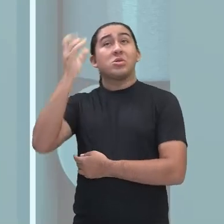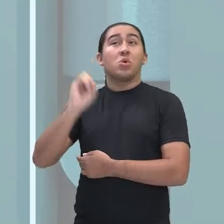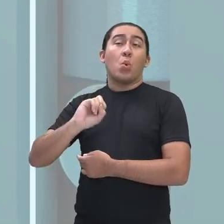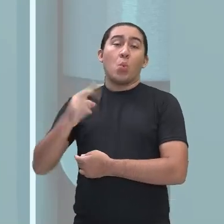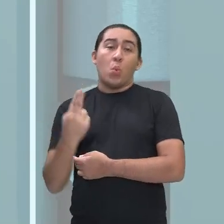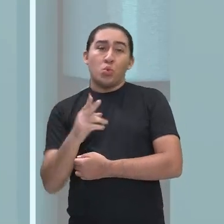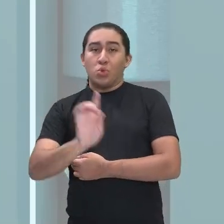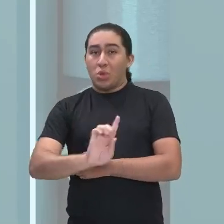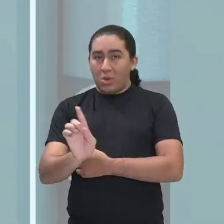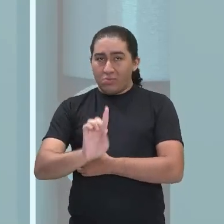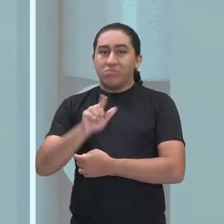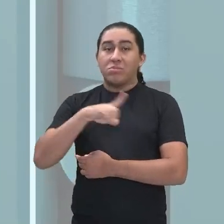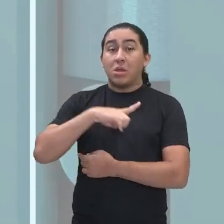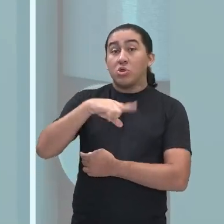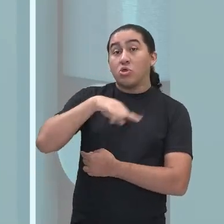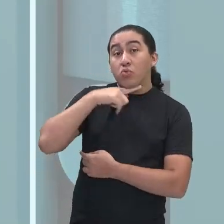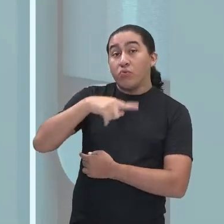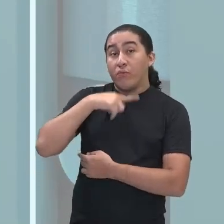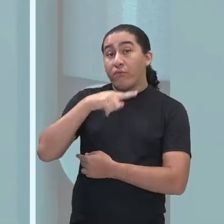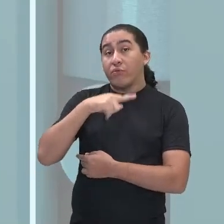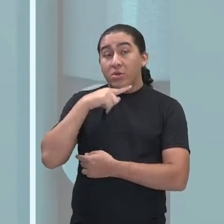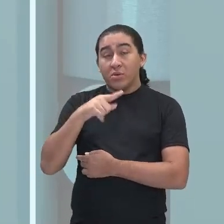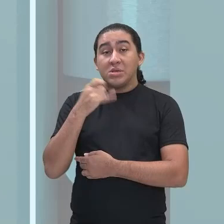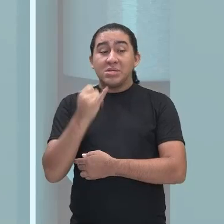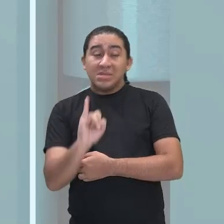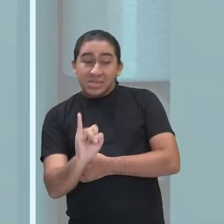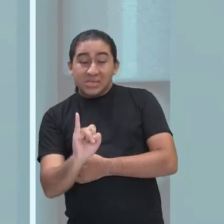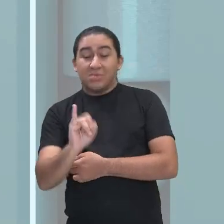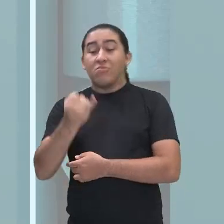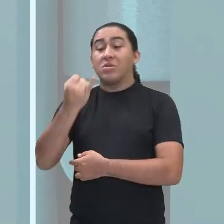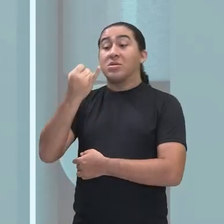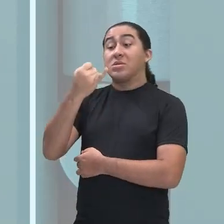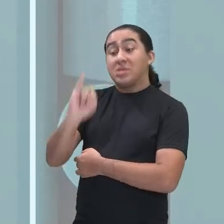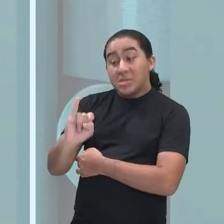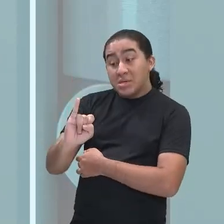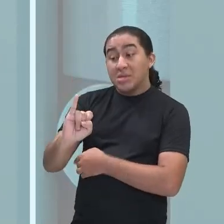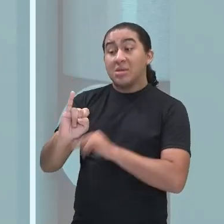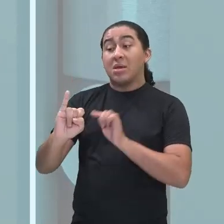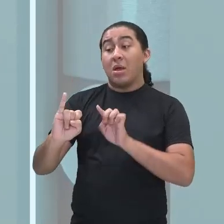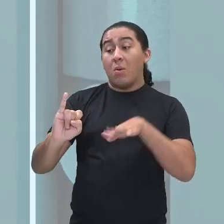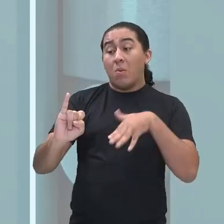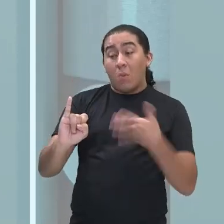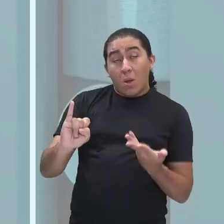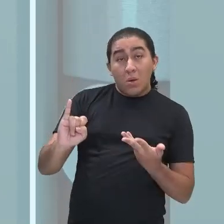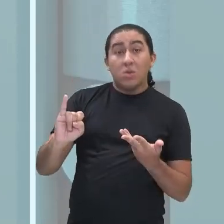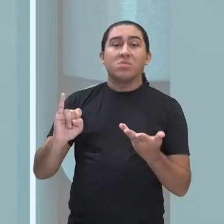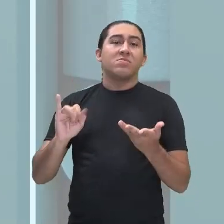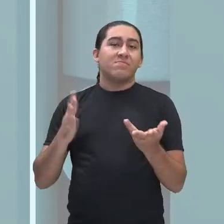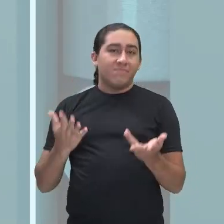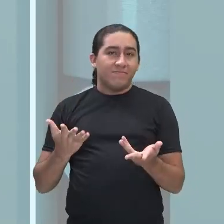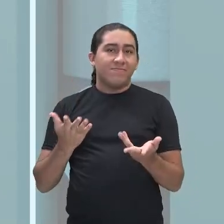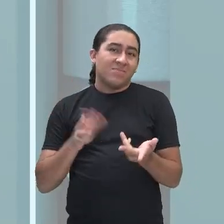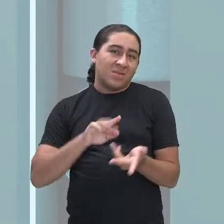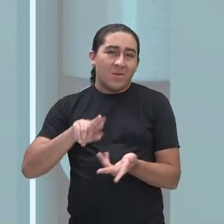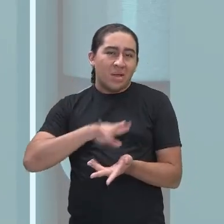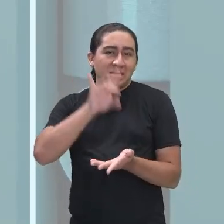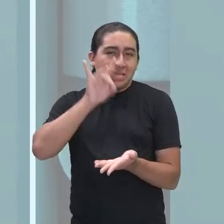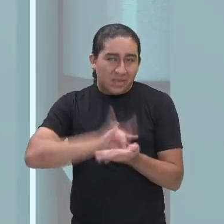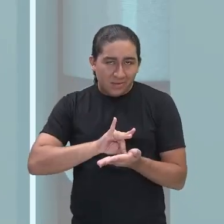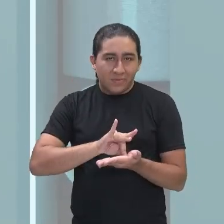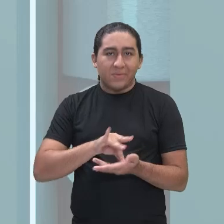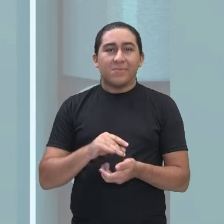fica essa dúvida no ar. Se eu fosse à escola, quando eu for à escola? Então, não é nada, né,